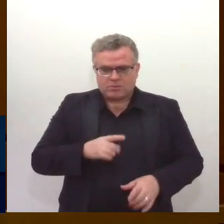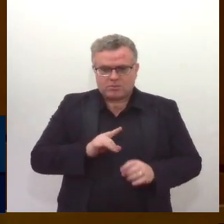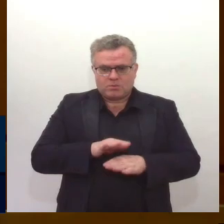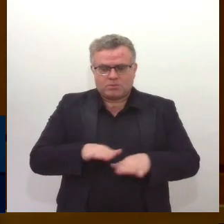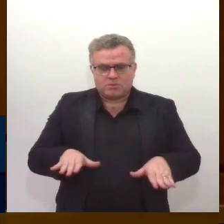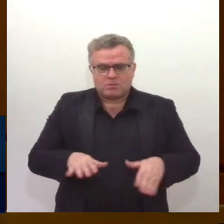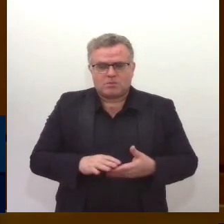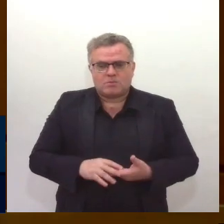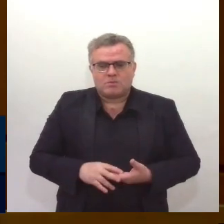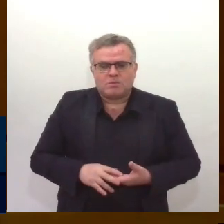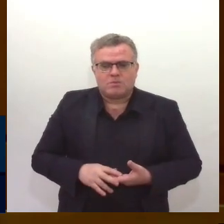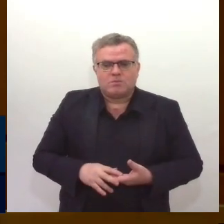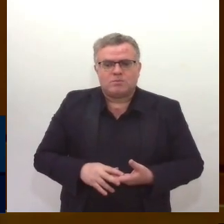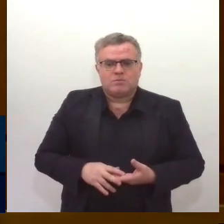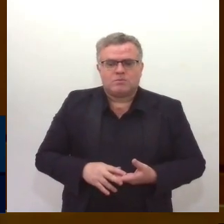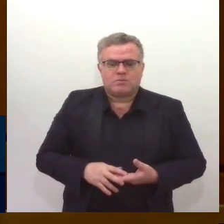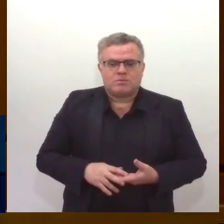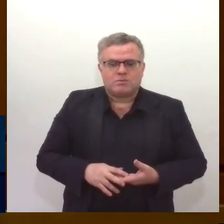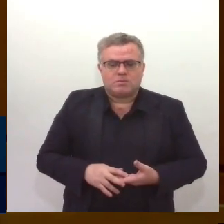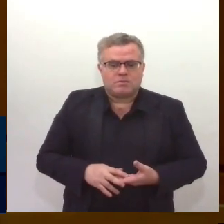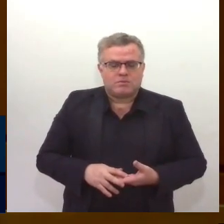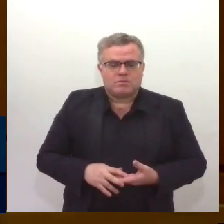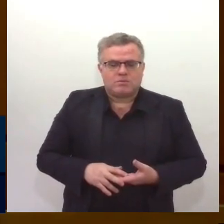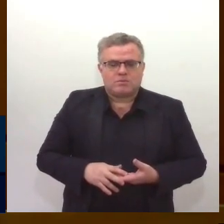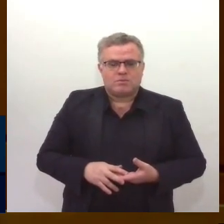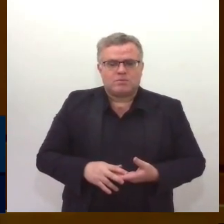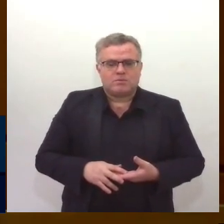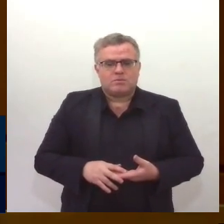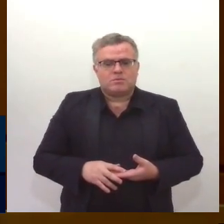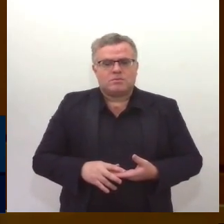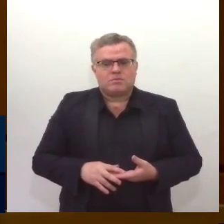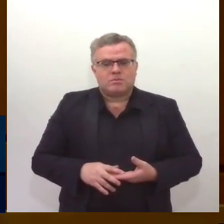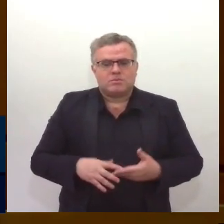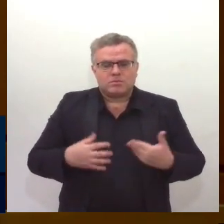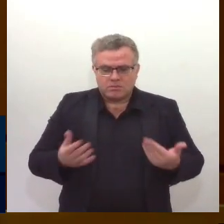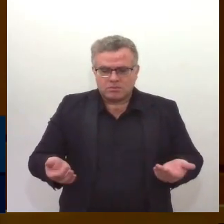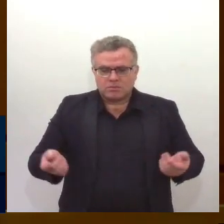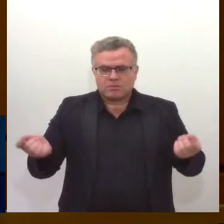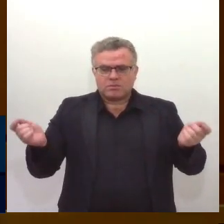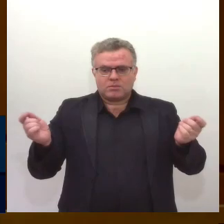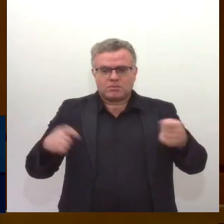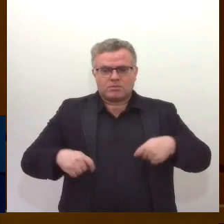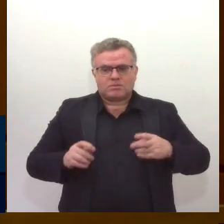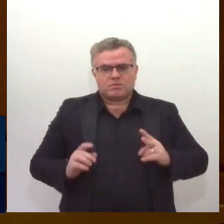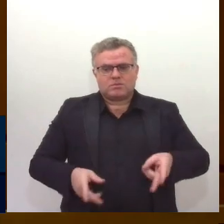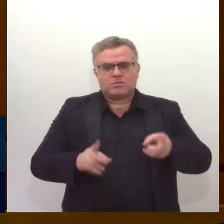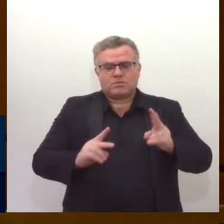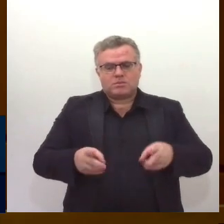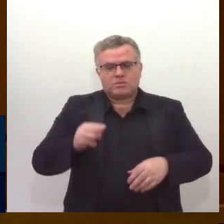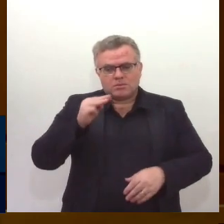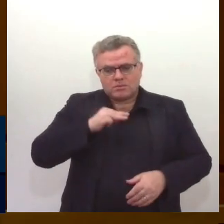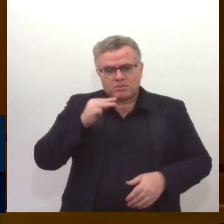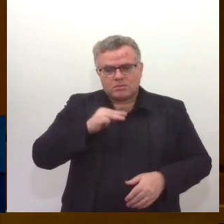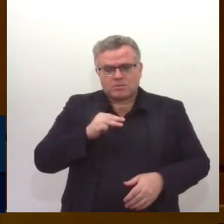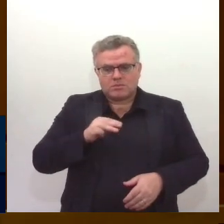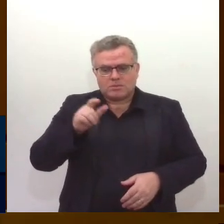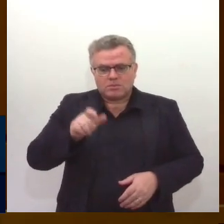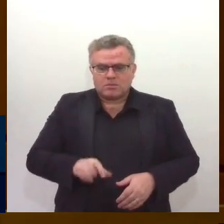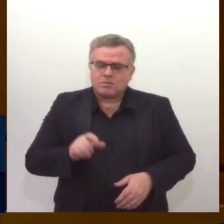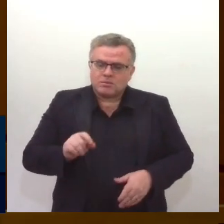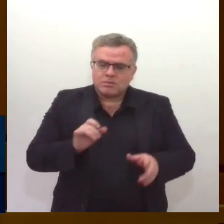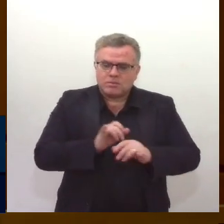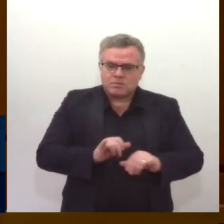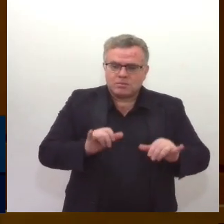questão dos índices de desenvolvimento sustentável, a Mangue Jornalismo, né, destaca um péssimo desempenho